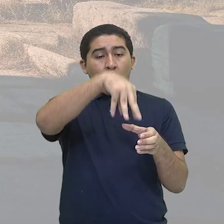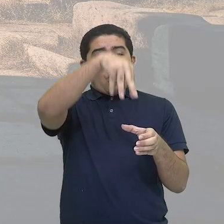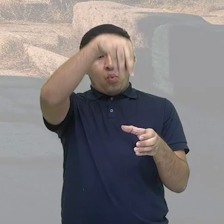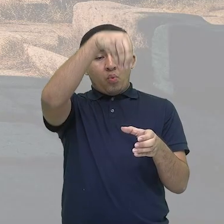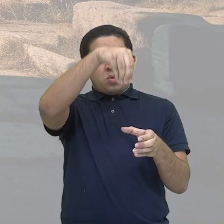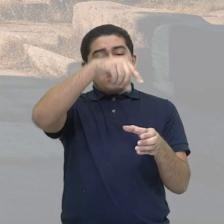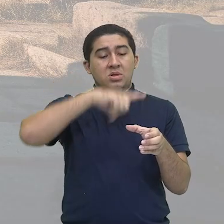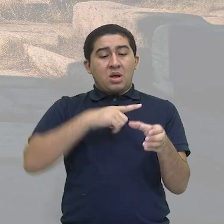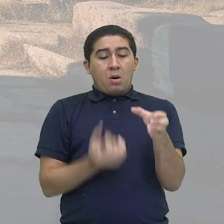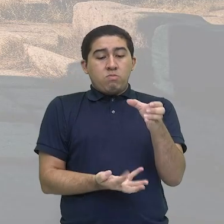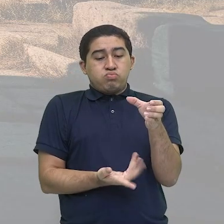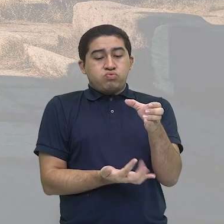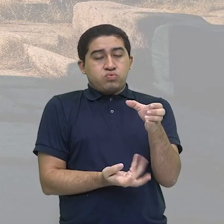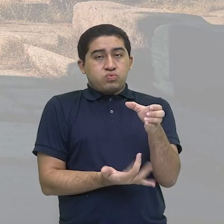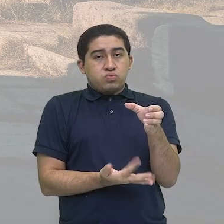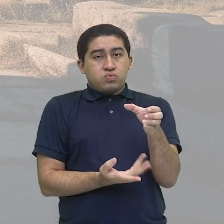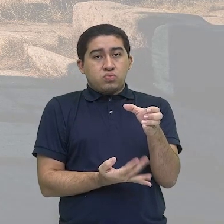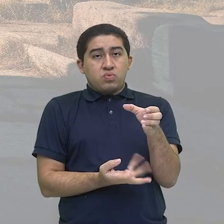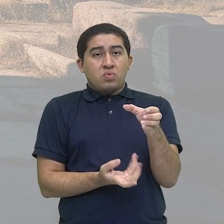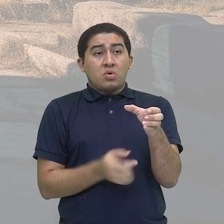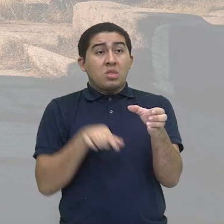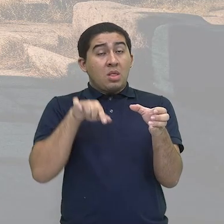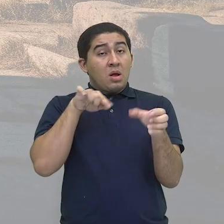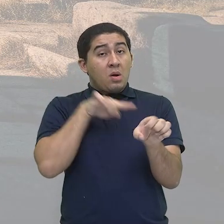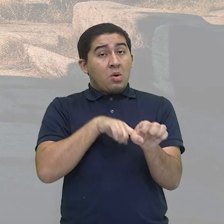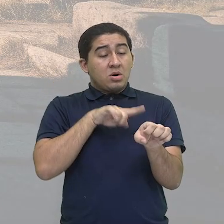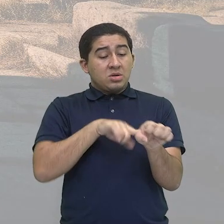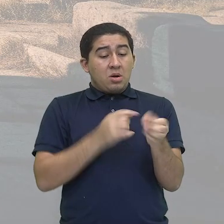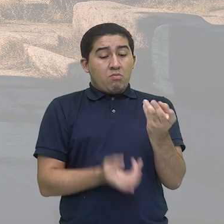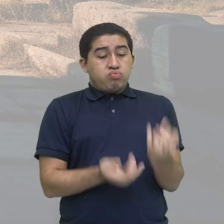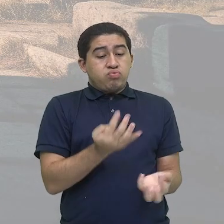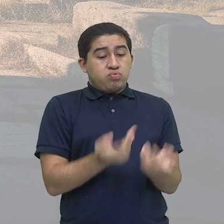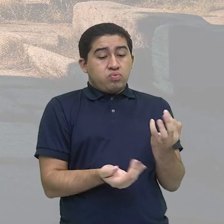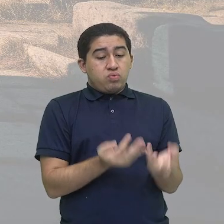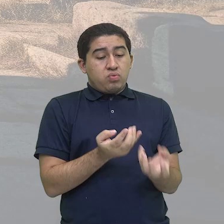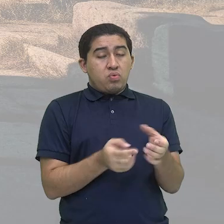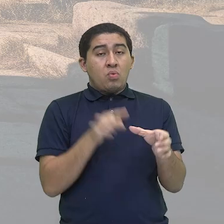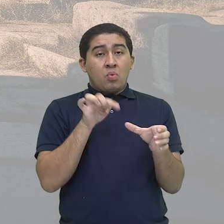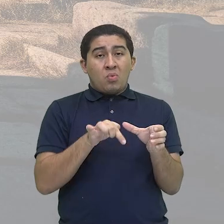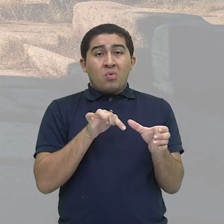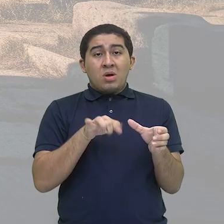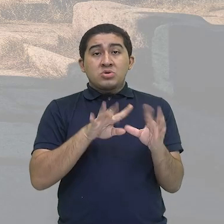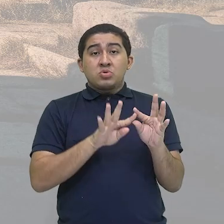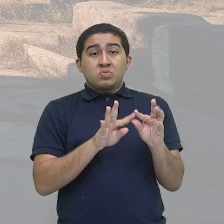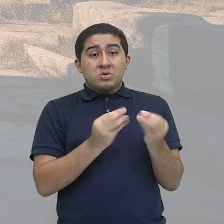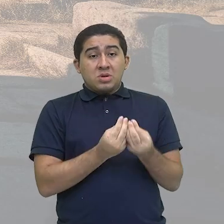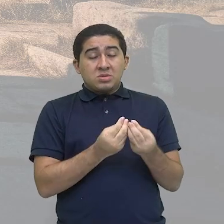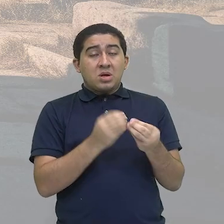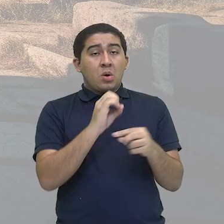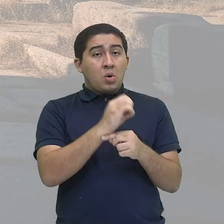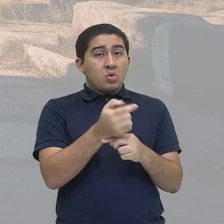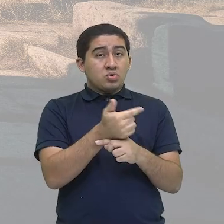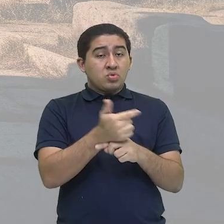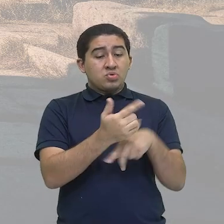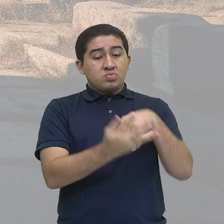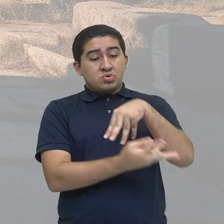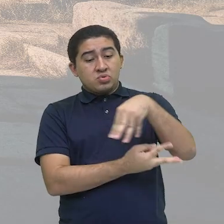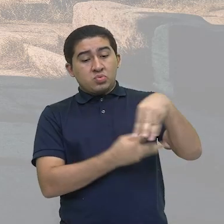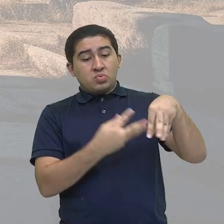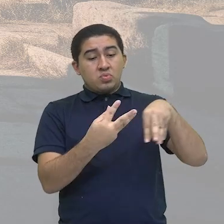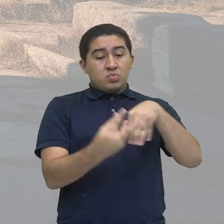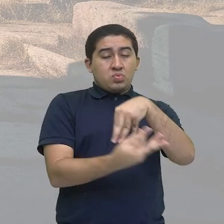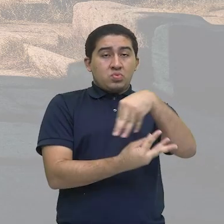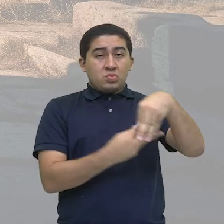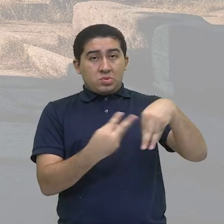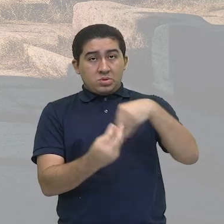aqueceu. Quando ele aqueceu, esse mercúrio metálico reagiu com o oxigênio. Quando ele